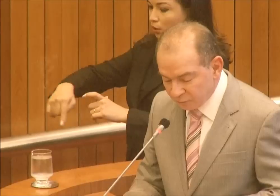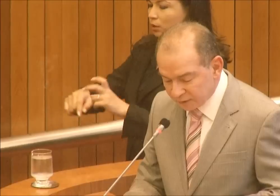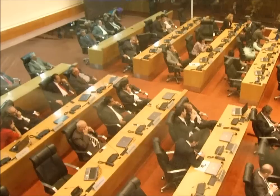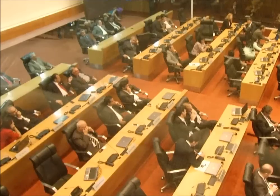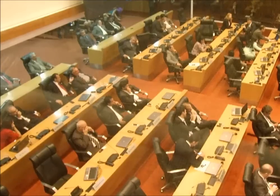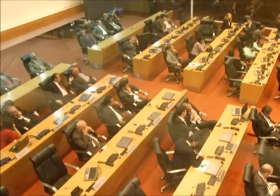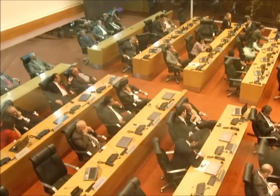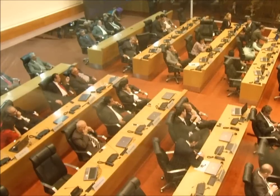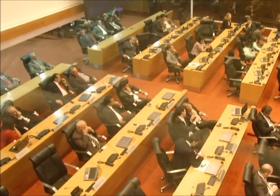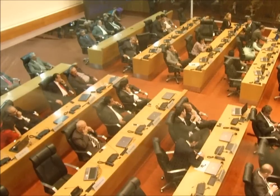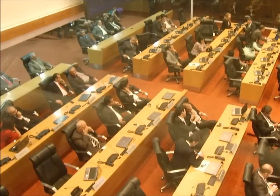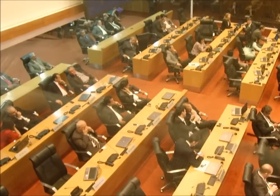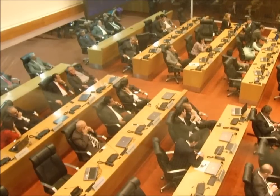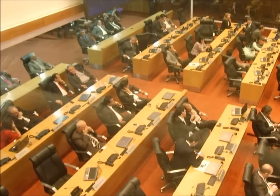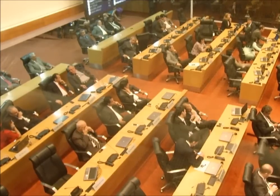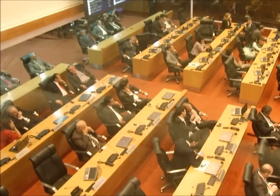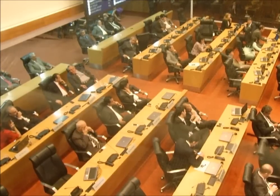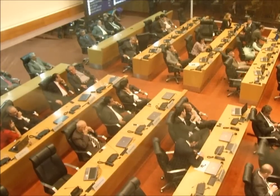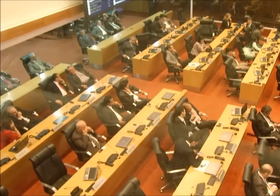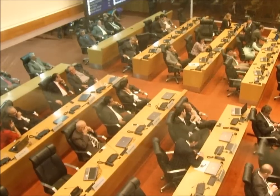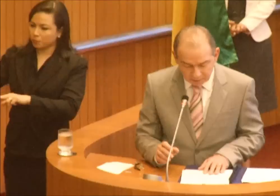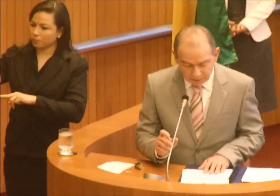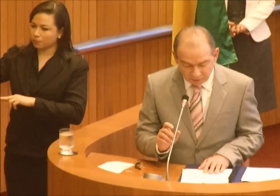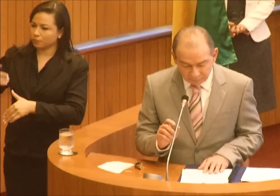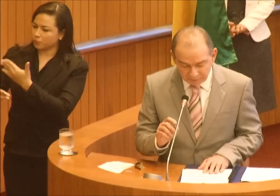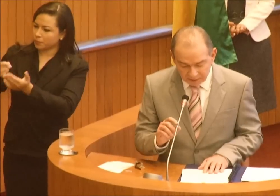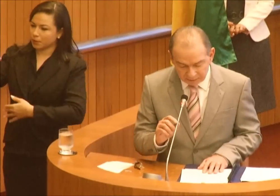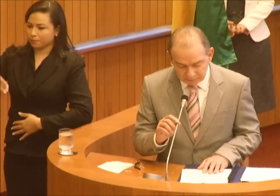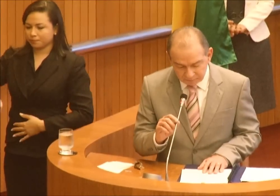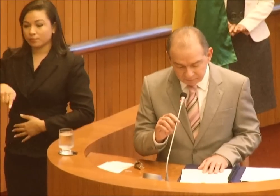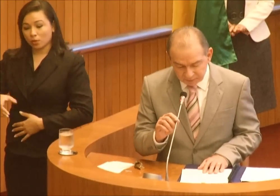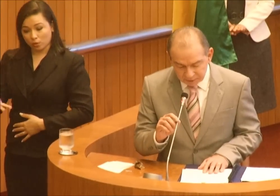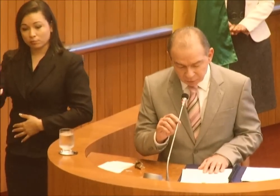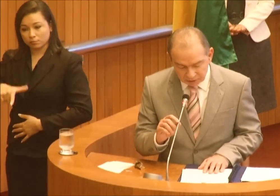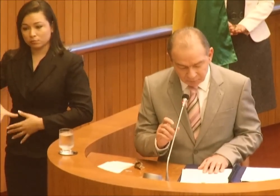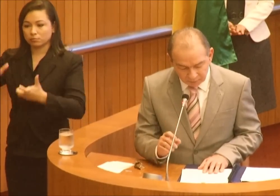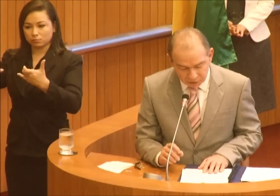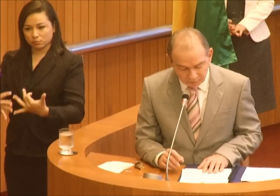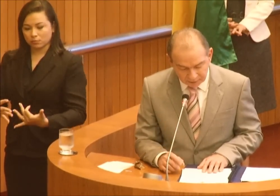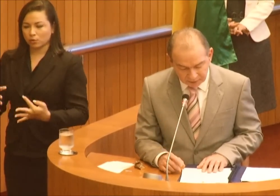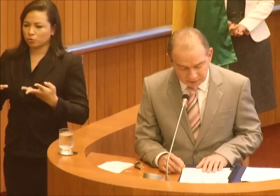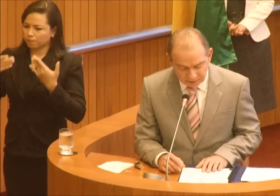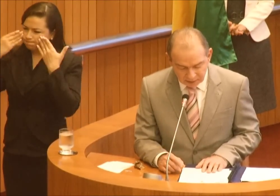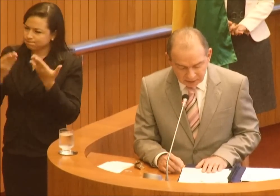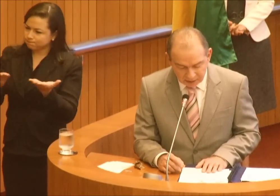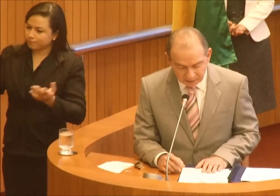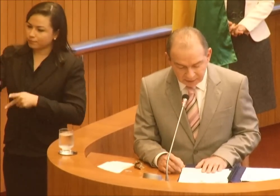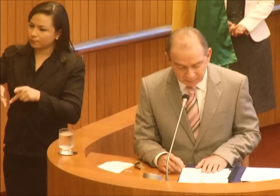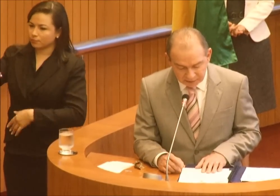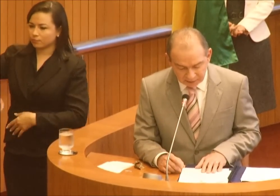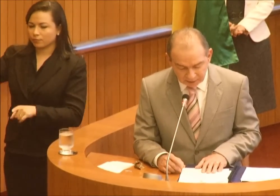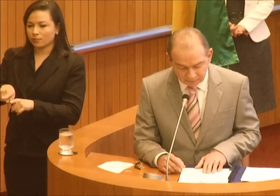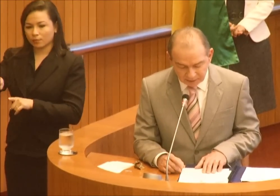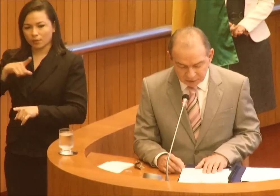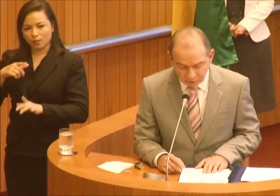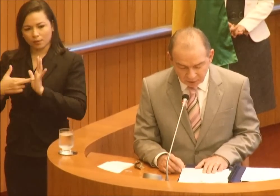áreas e apresentou aos deputados números referentes, por exemplo, à arrecadação tributária. Citou ainda ganhos expressivos em